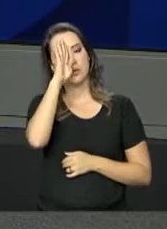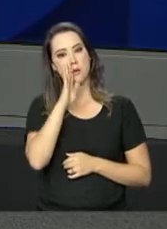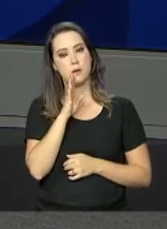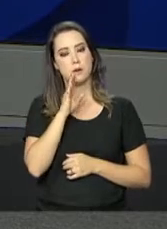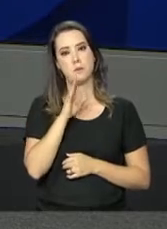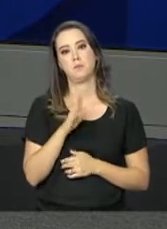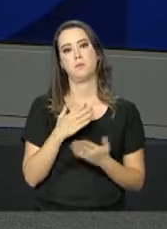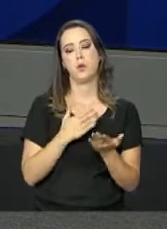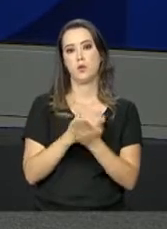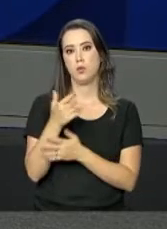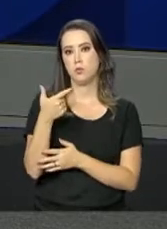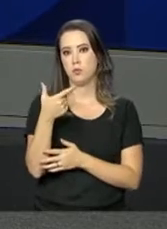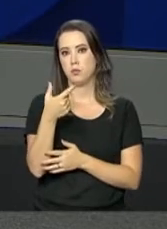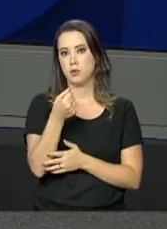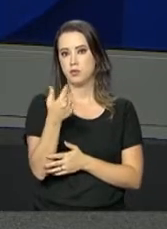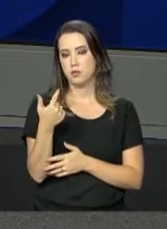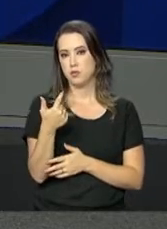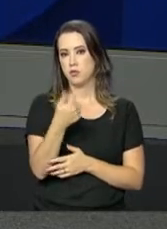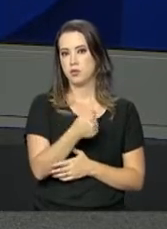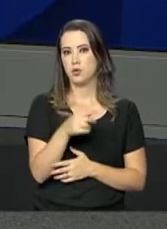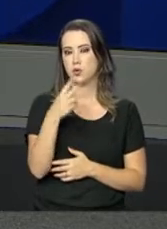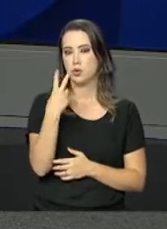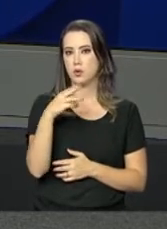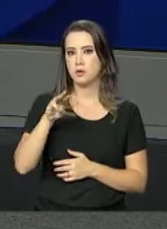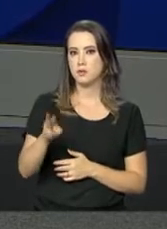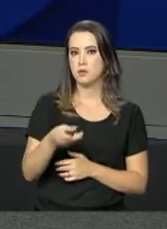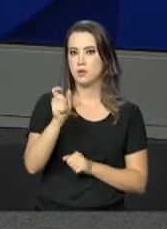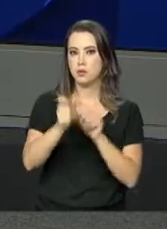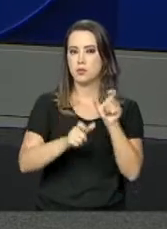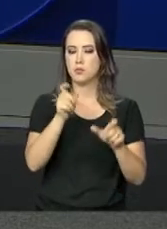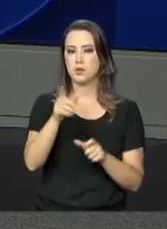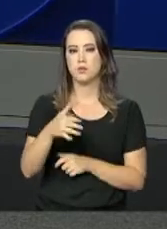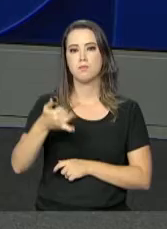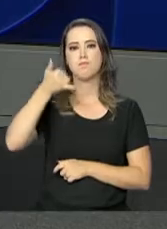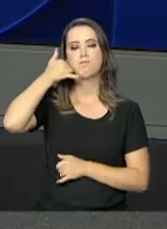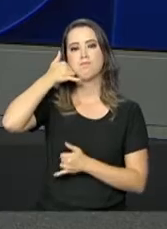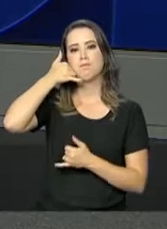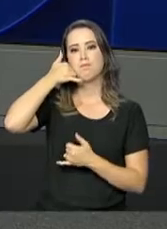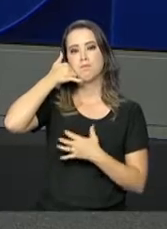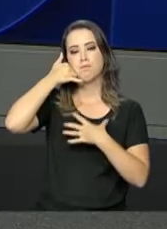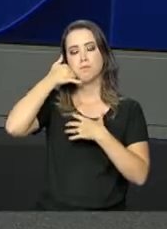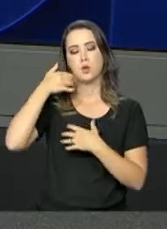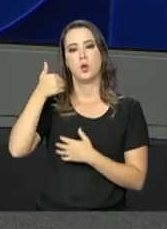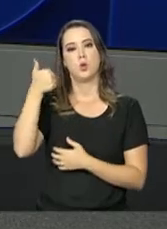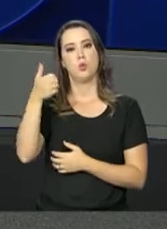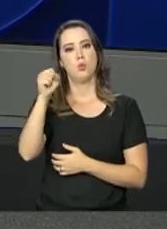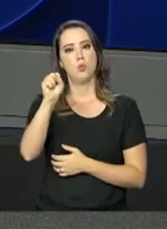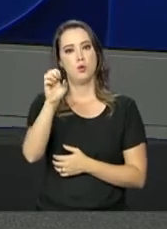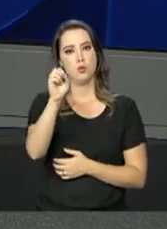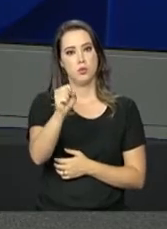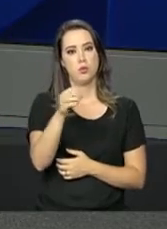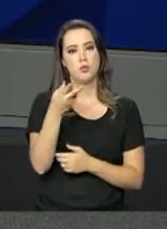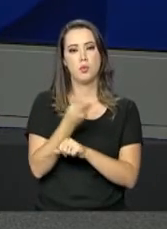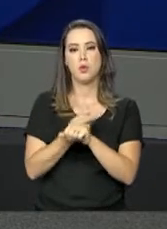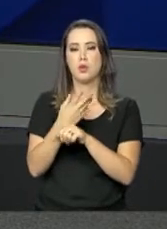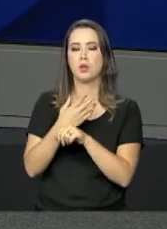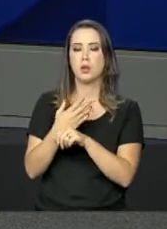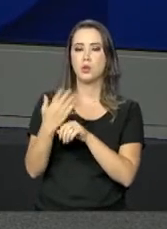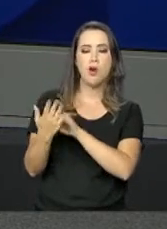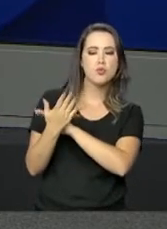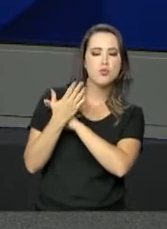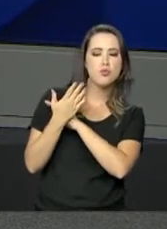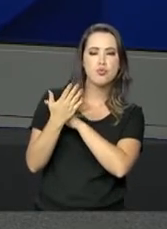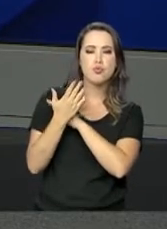em 2017 2 milhões de pessoas ligaram para o cvv no 188 em busca de ajuda e